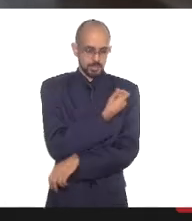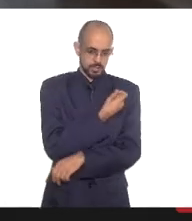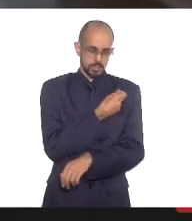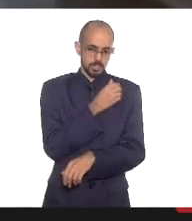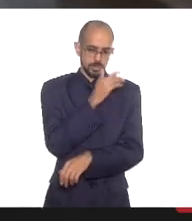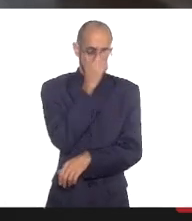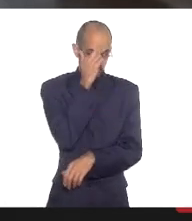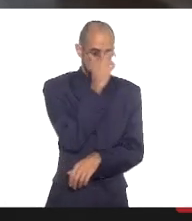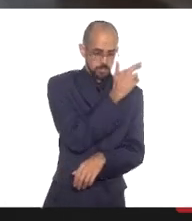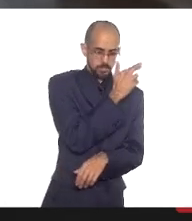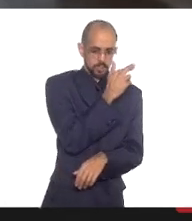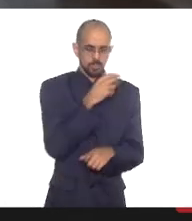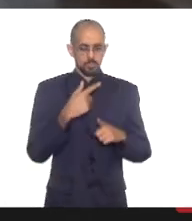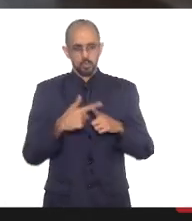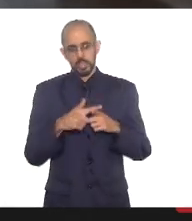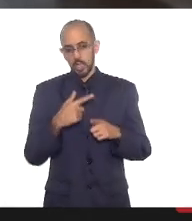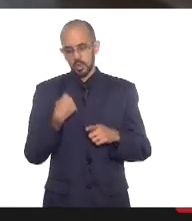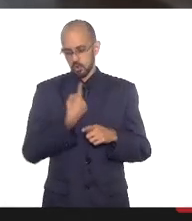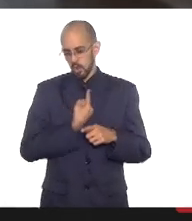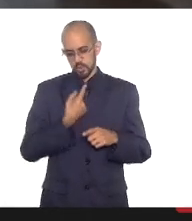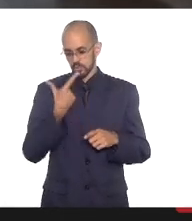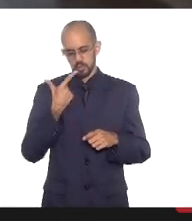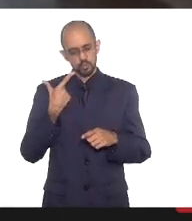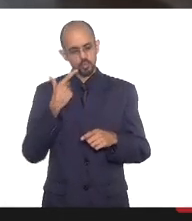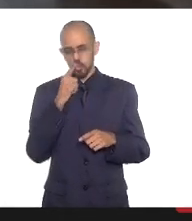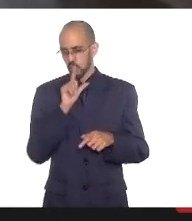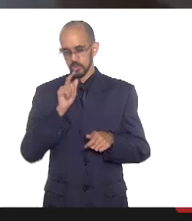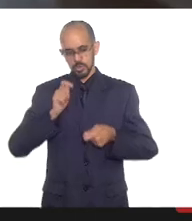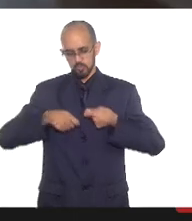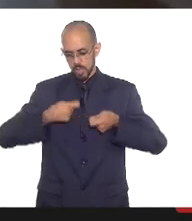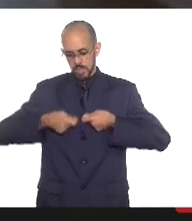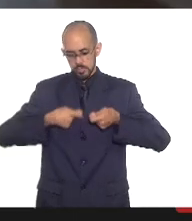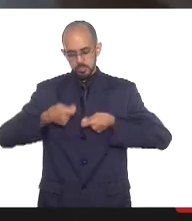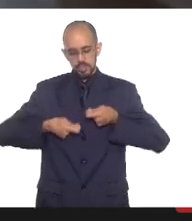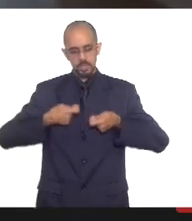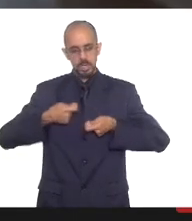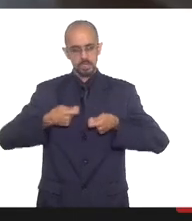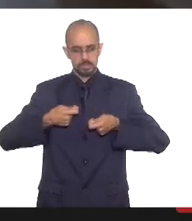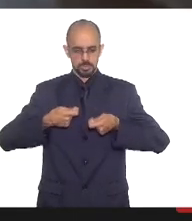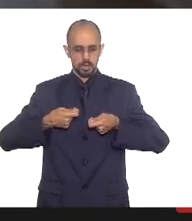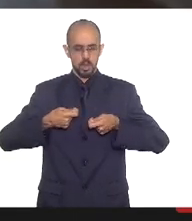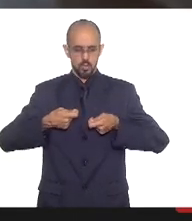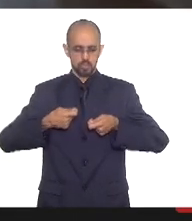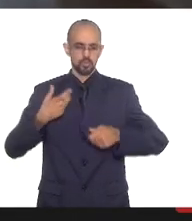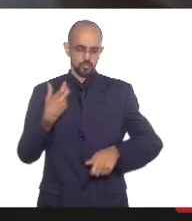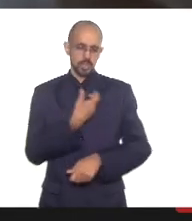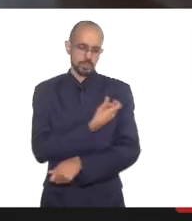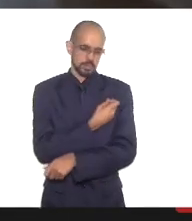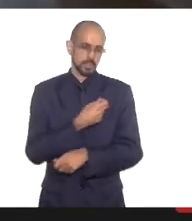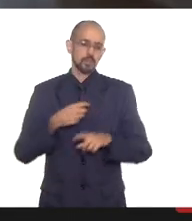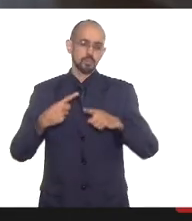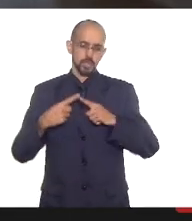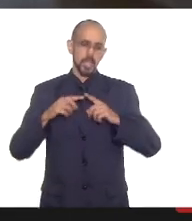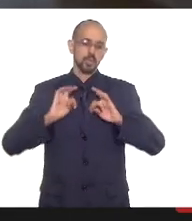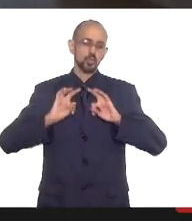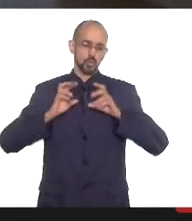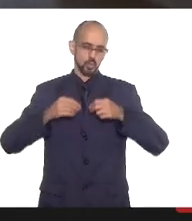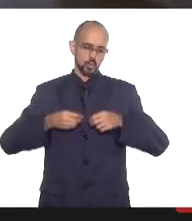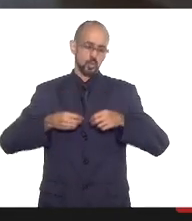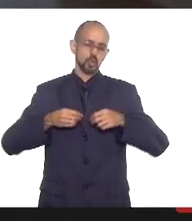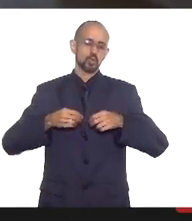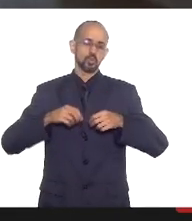gente não tem governabilidade sobre parada de produção de determinados acordo são todos nacionais seja para